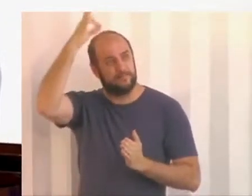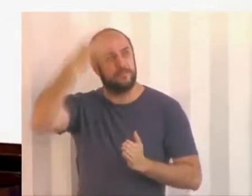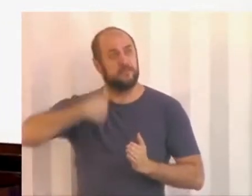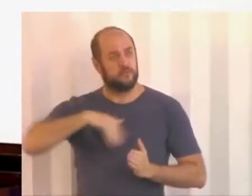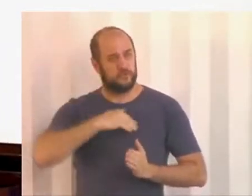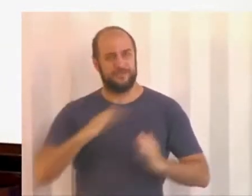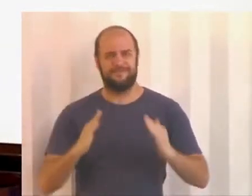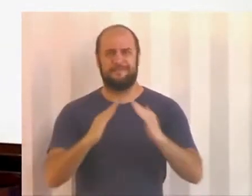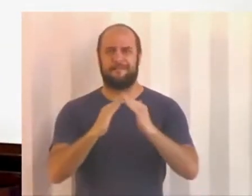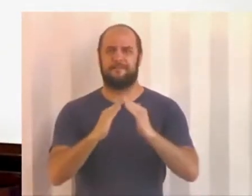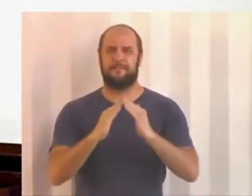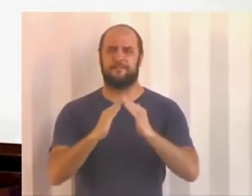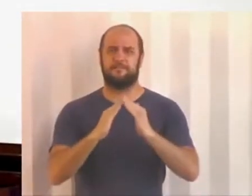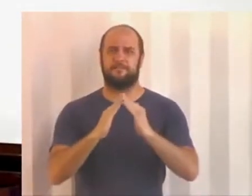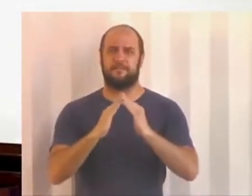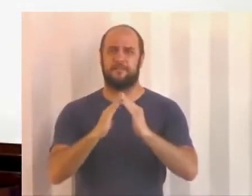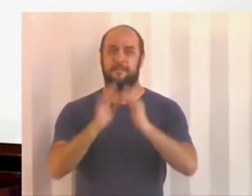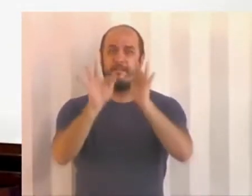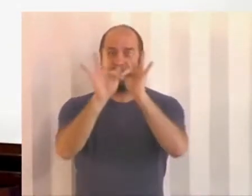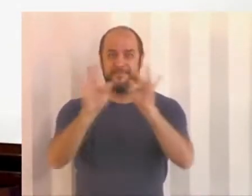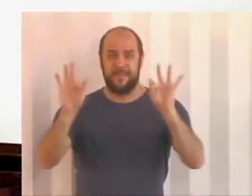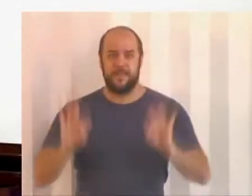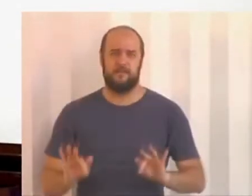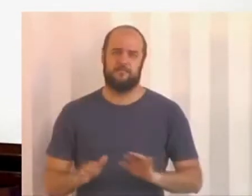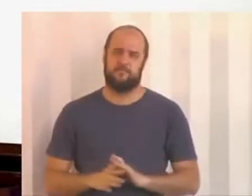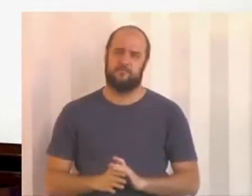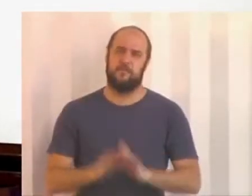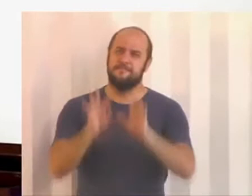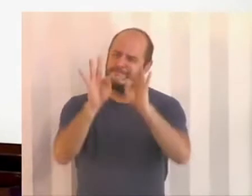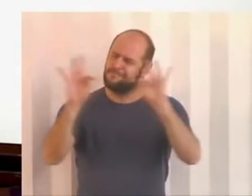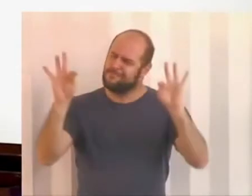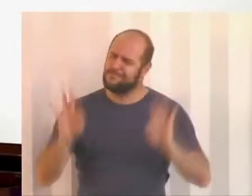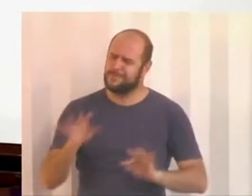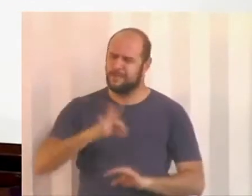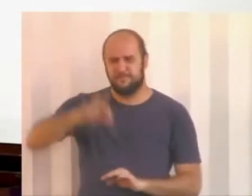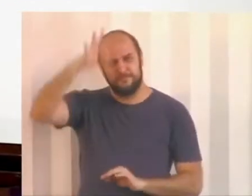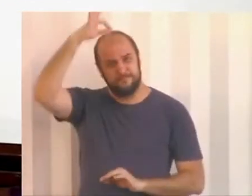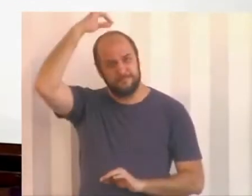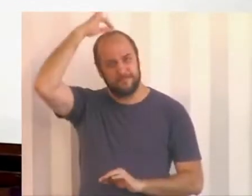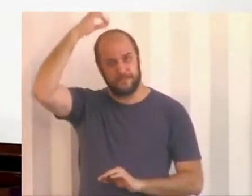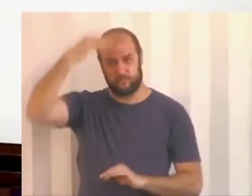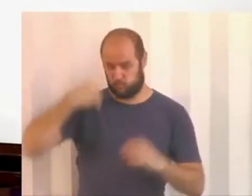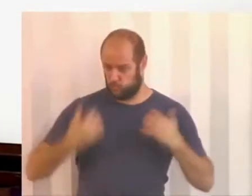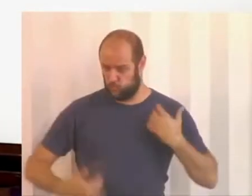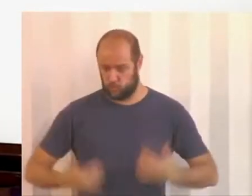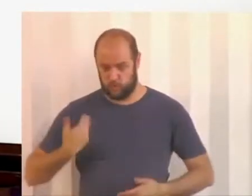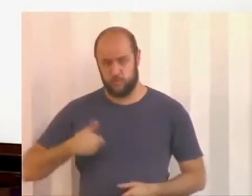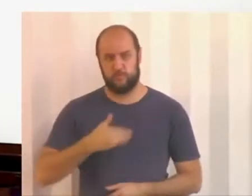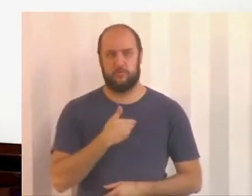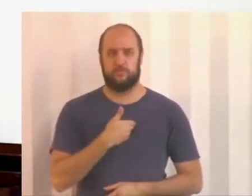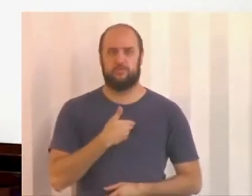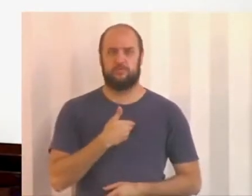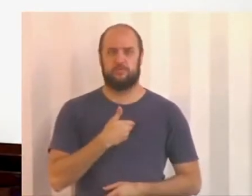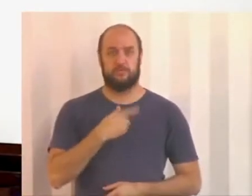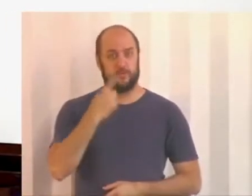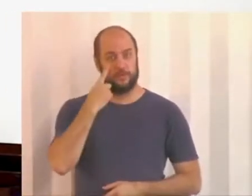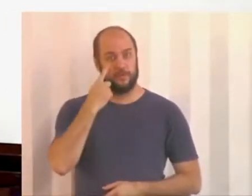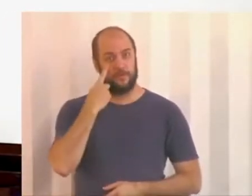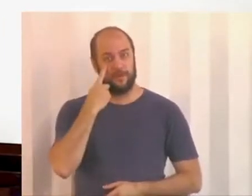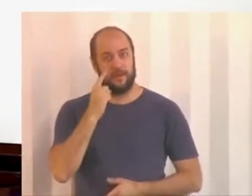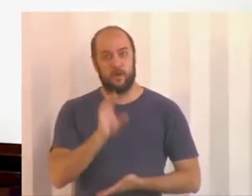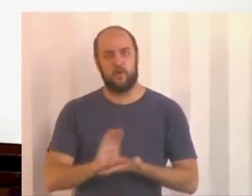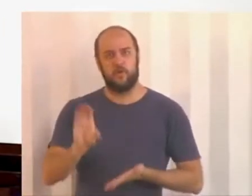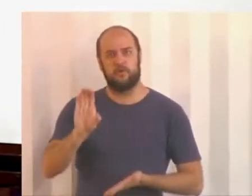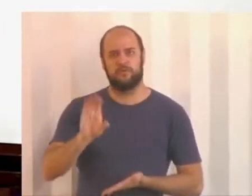Nós somos templos do Espírito Santo. Também que Ele é o selo e penhor da nossa herança, como lemos em Colossenses,